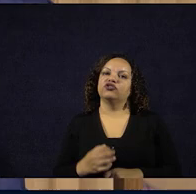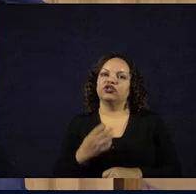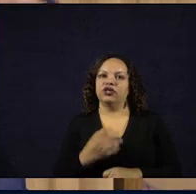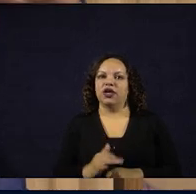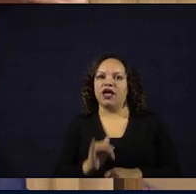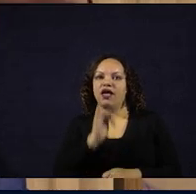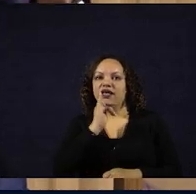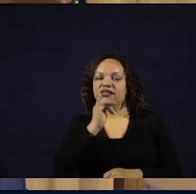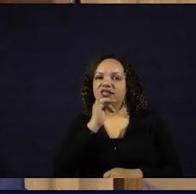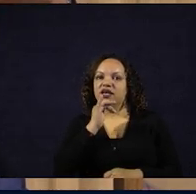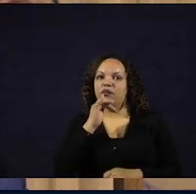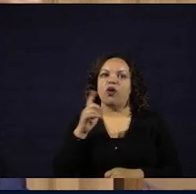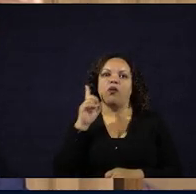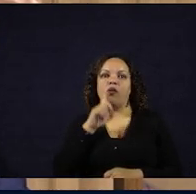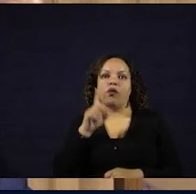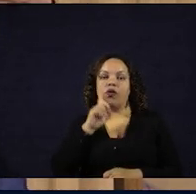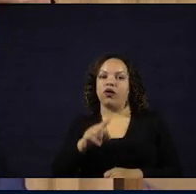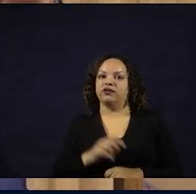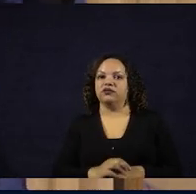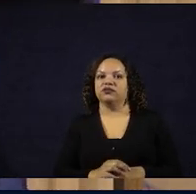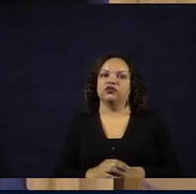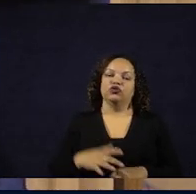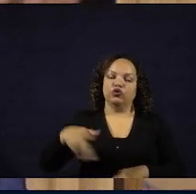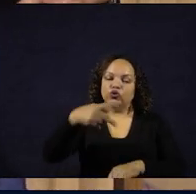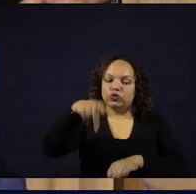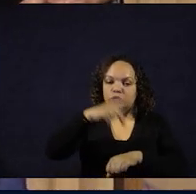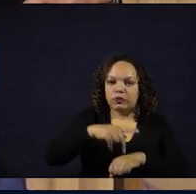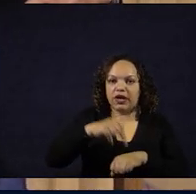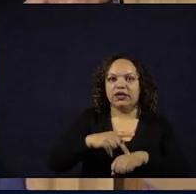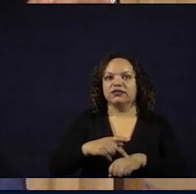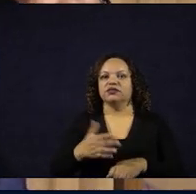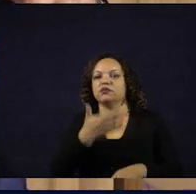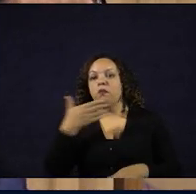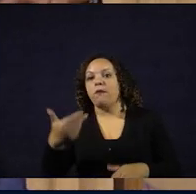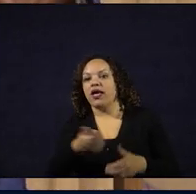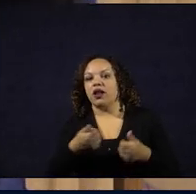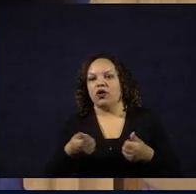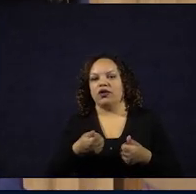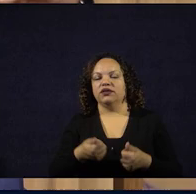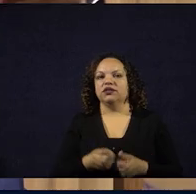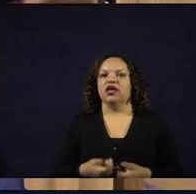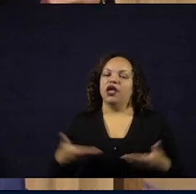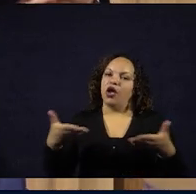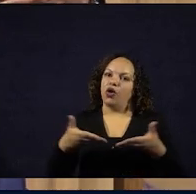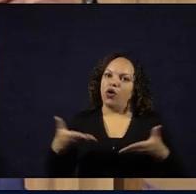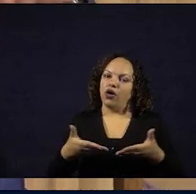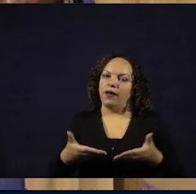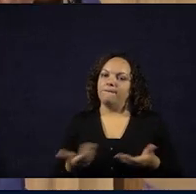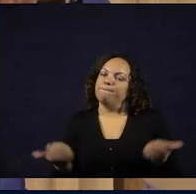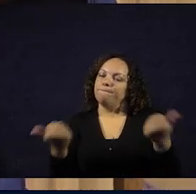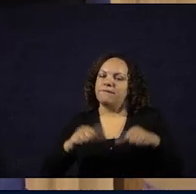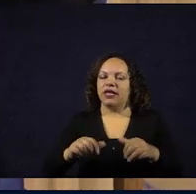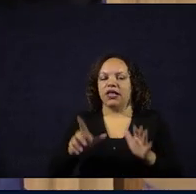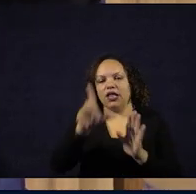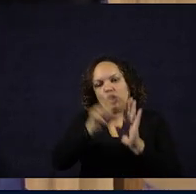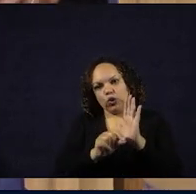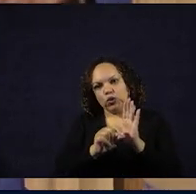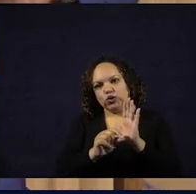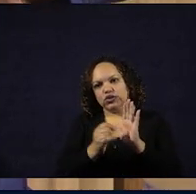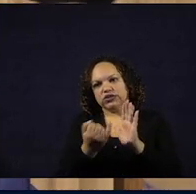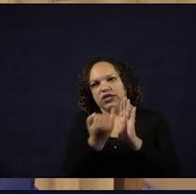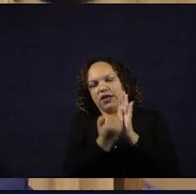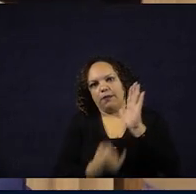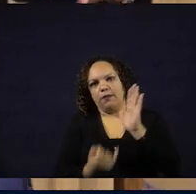disse aqui das Nações mais desenvolvidas e nessa fase de renda a gente tem que ter menos imposto porque com menos